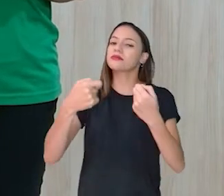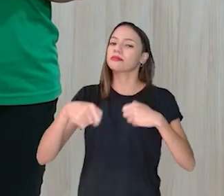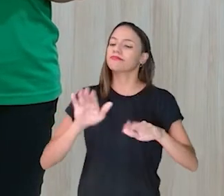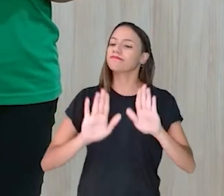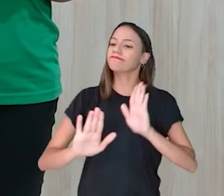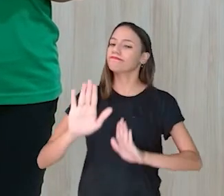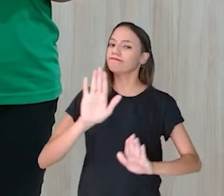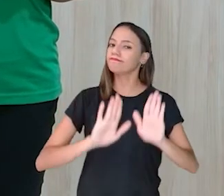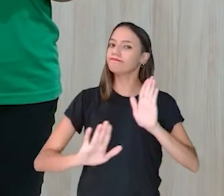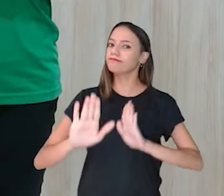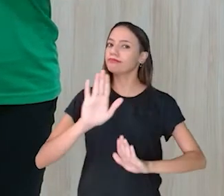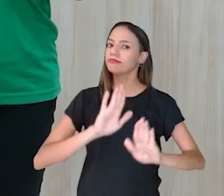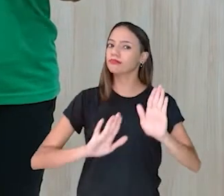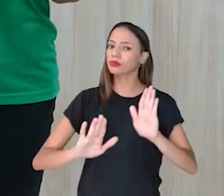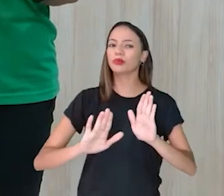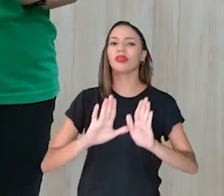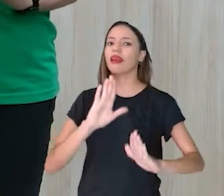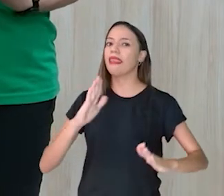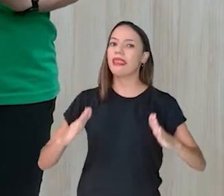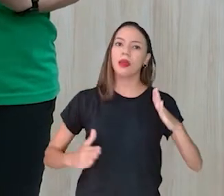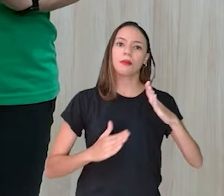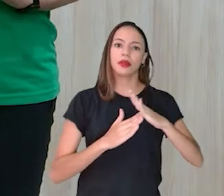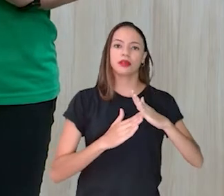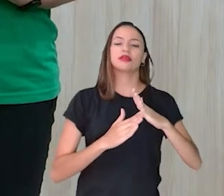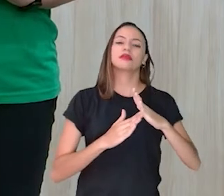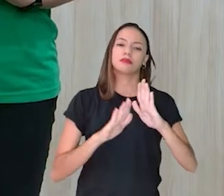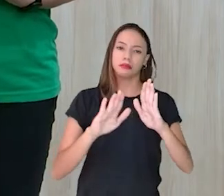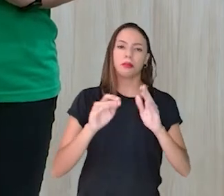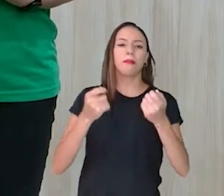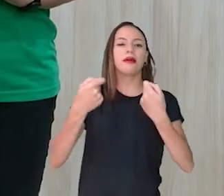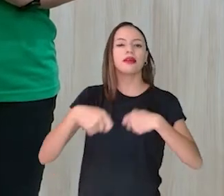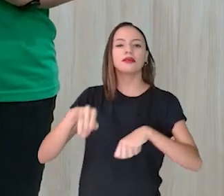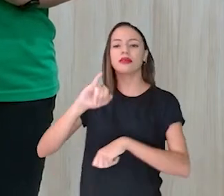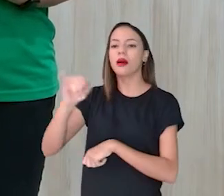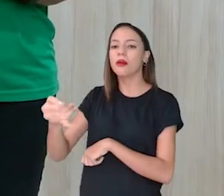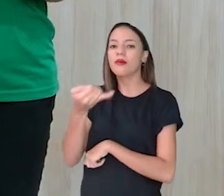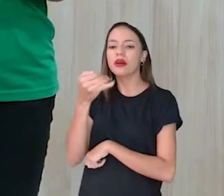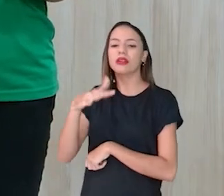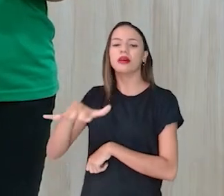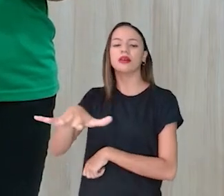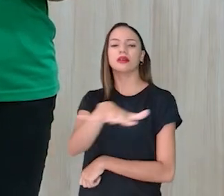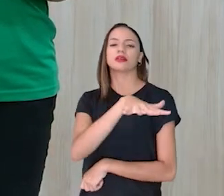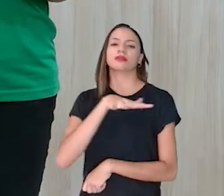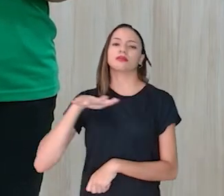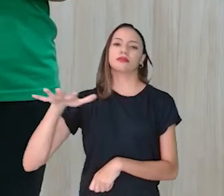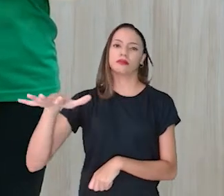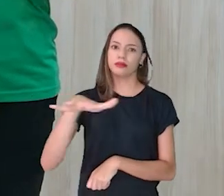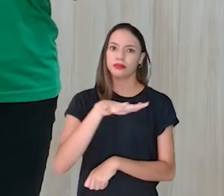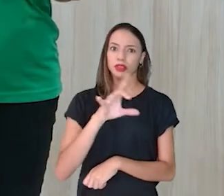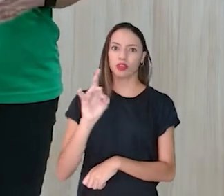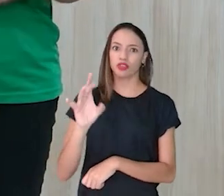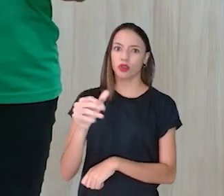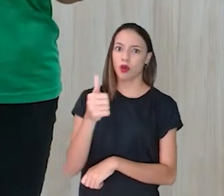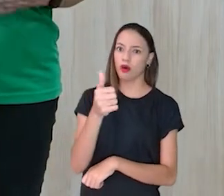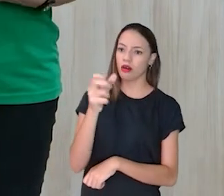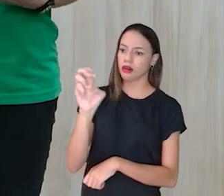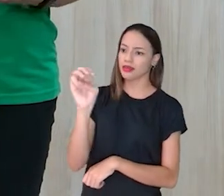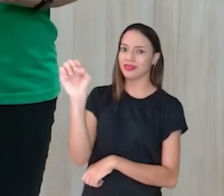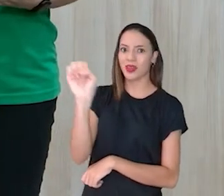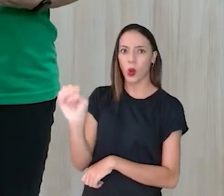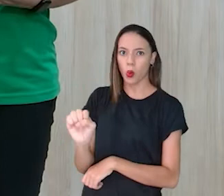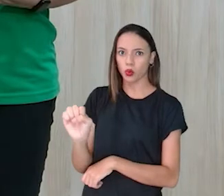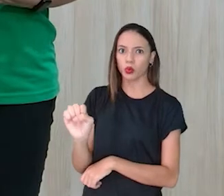não é? Com aproveitamento daquele ambiente. Não é os 15 segundos pelos